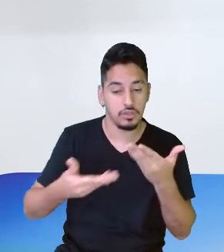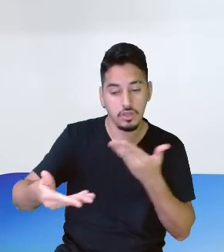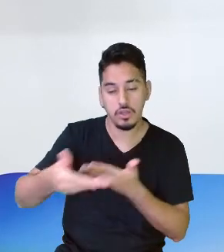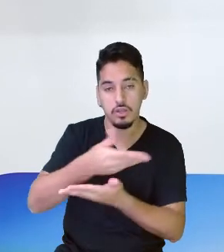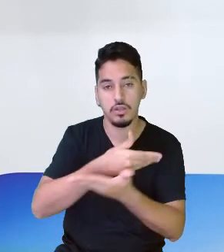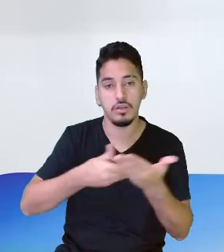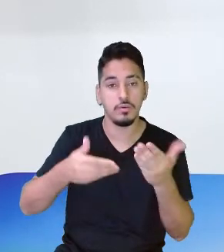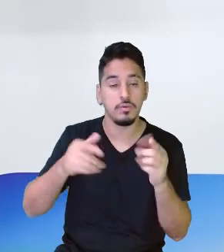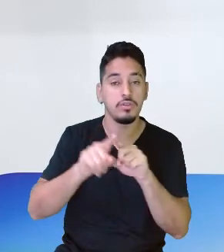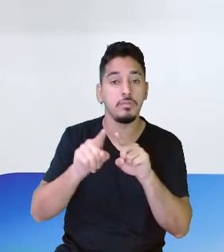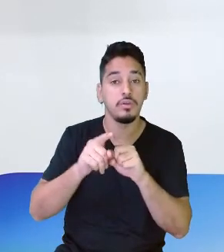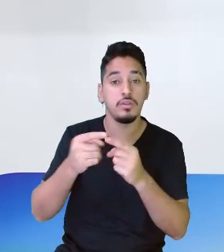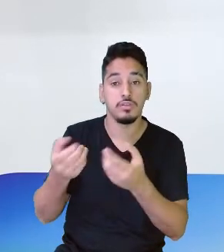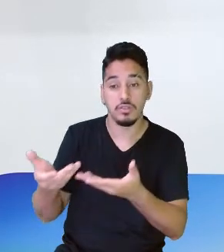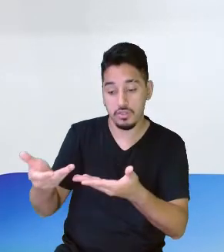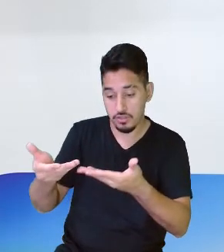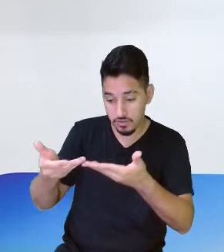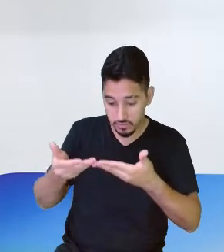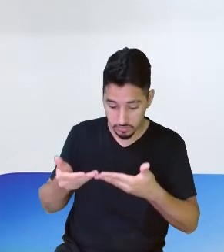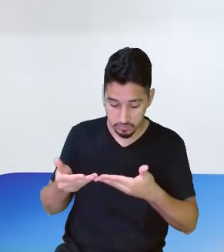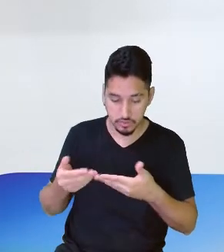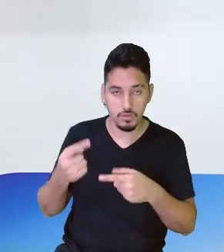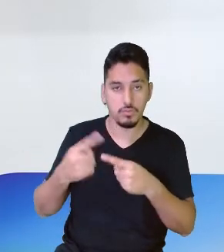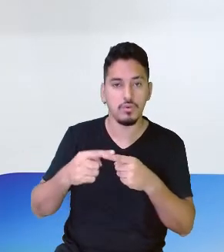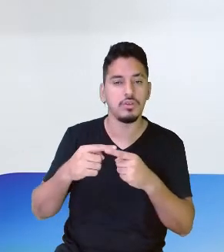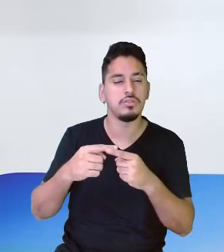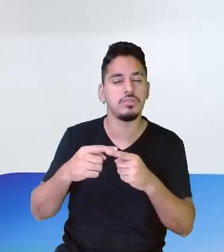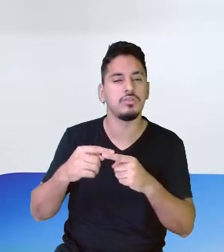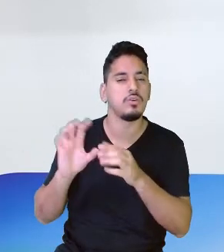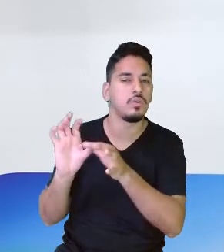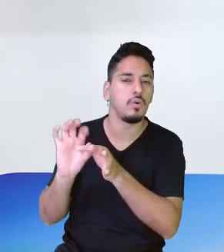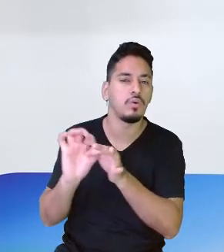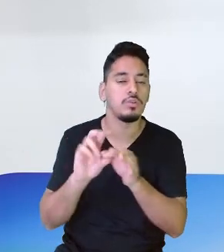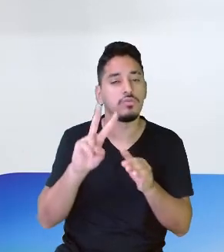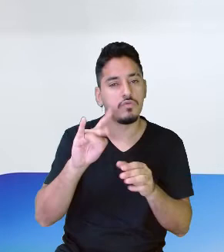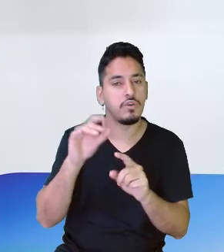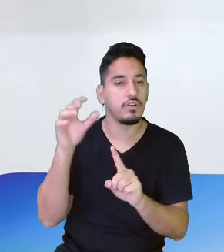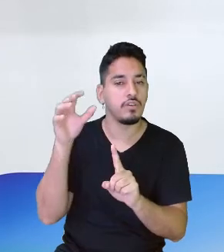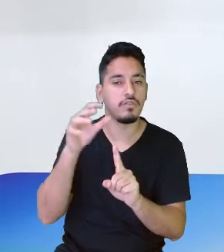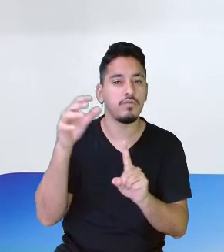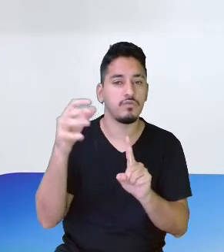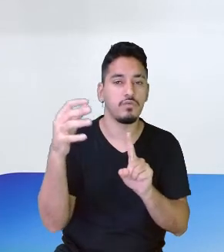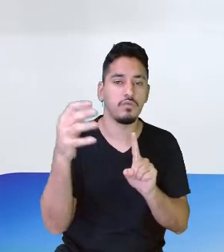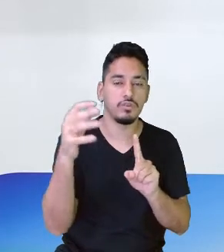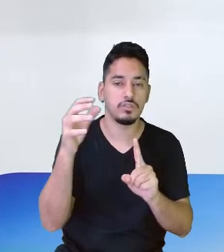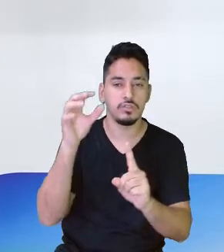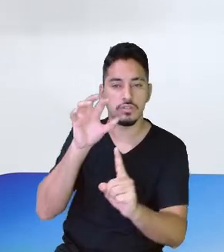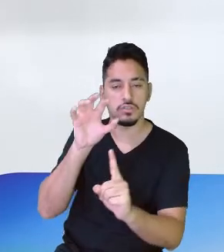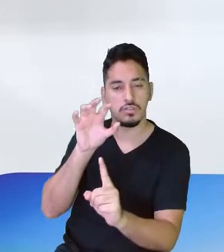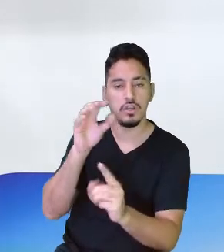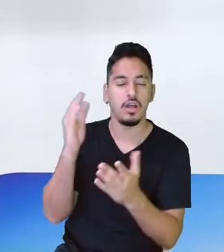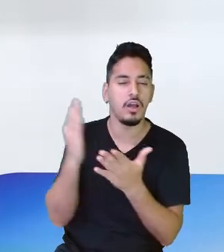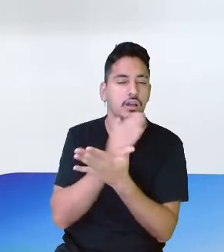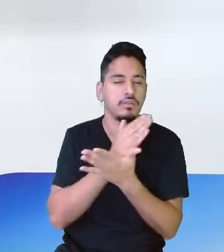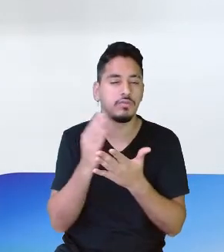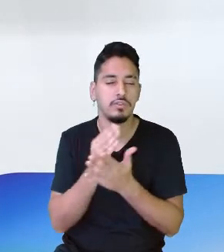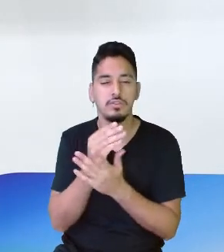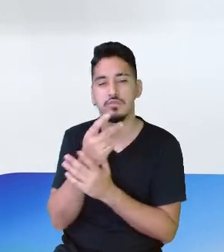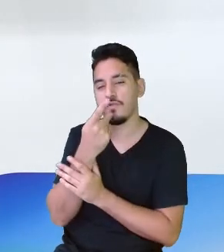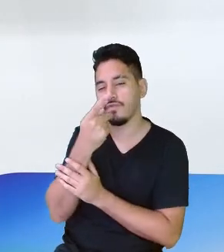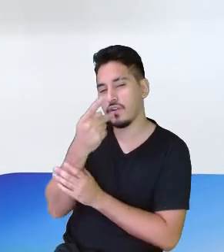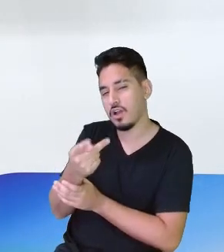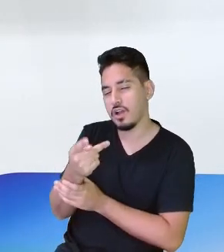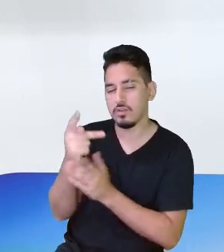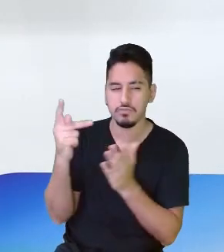circulação e recepção. Porque esses contextos eles vão influenciar. Às vezes, uma fala,